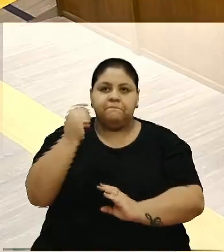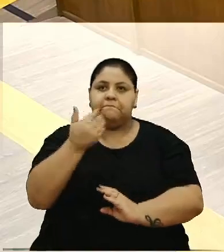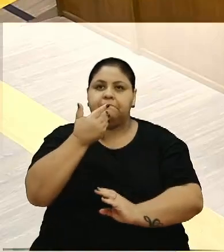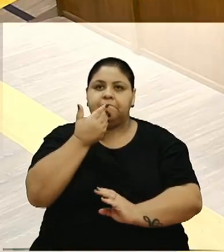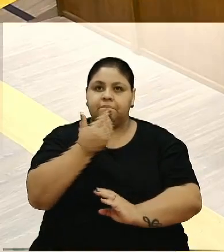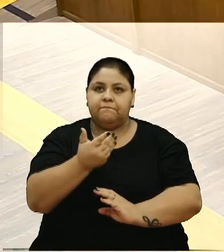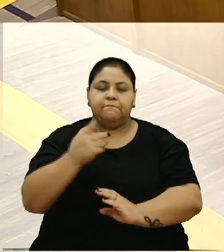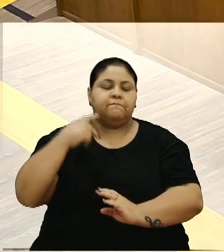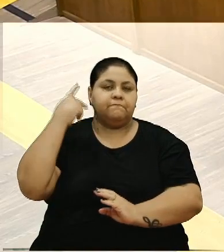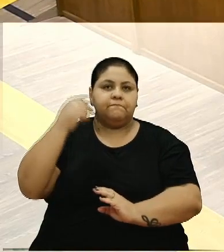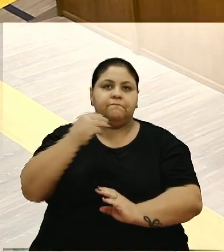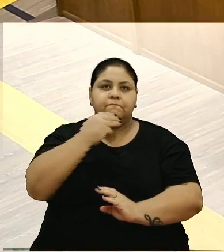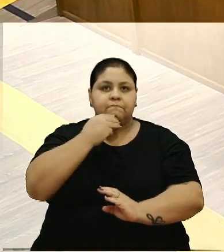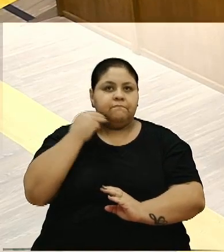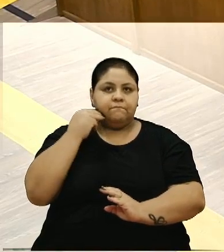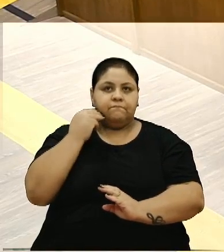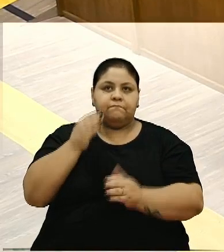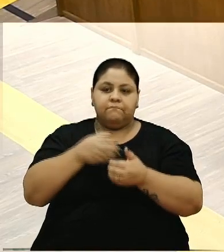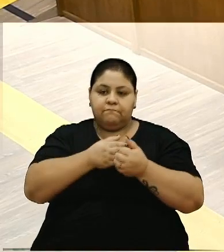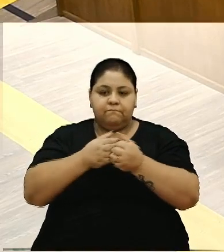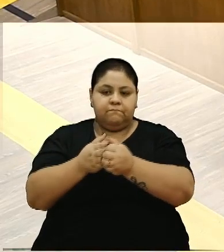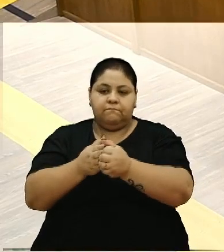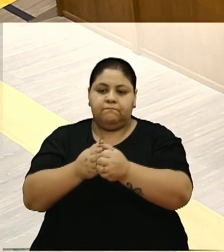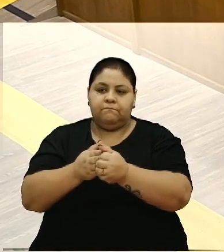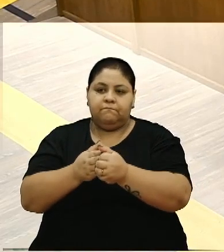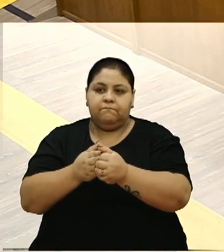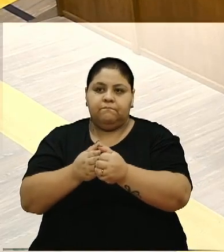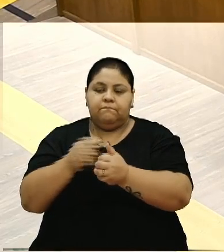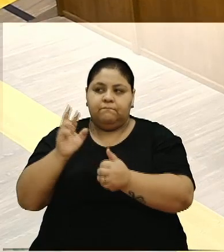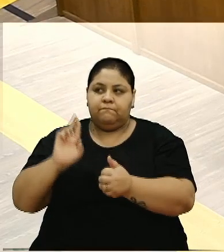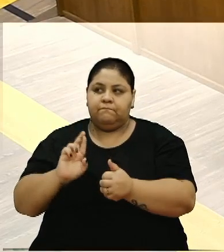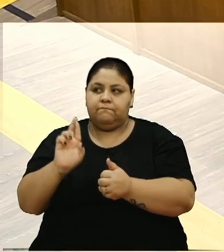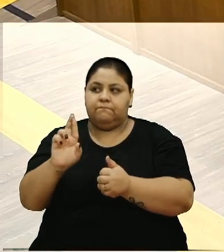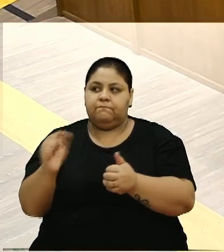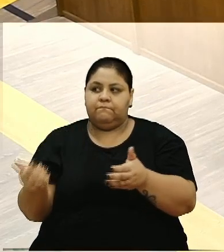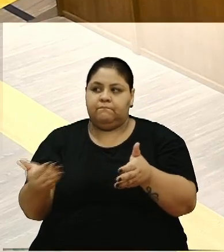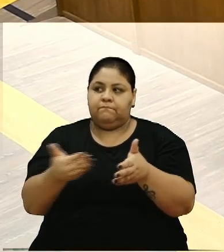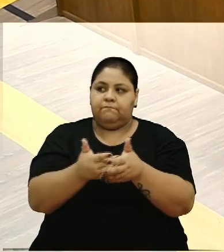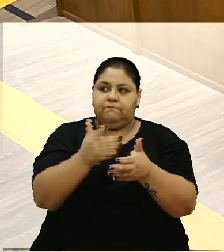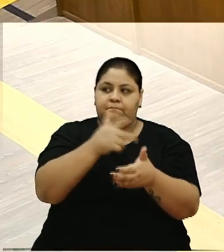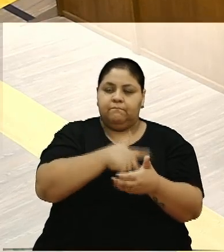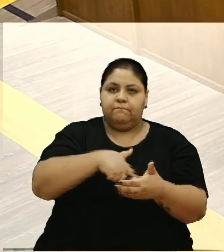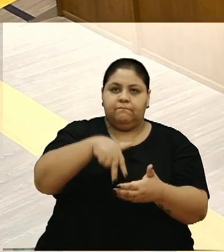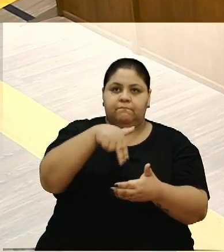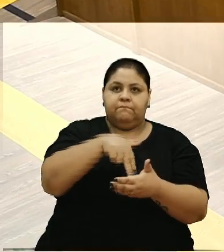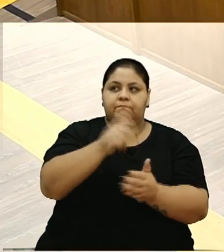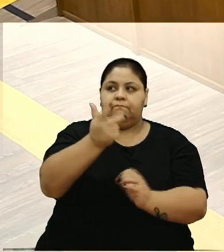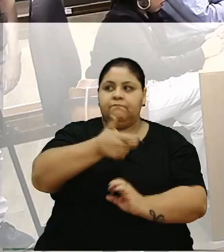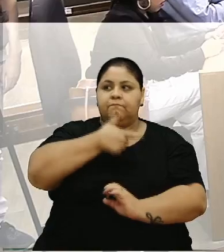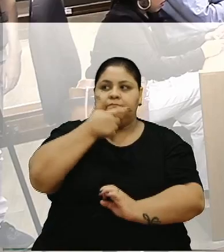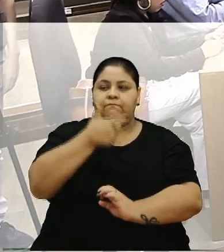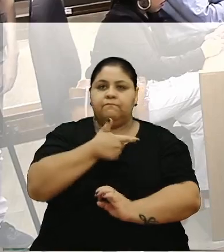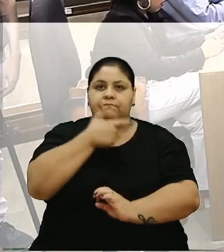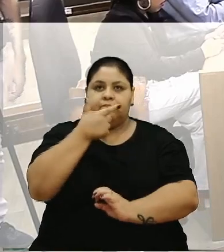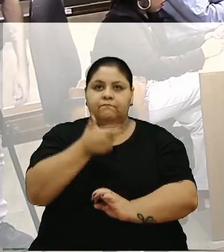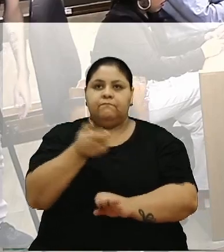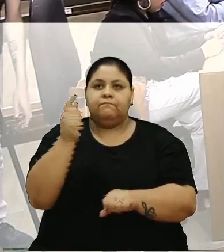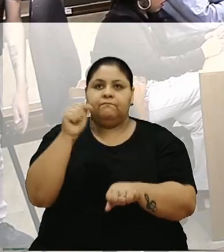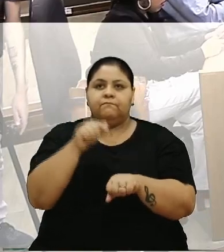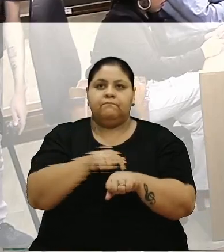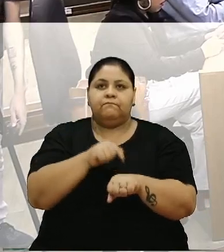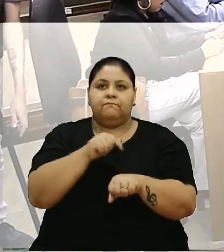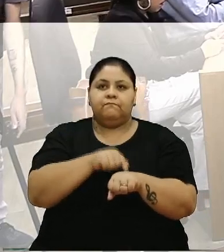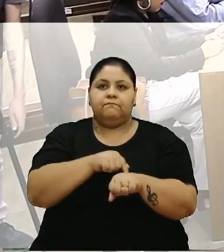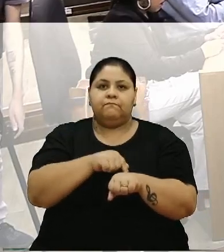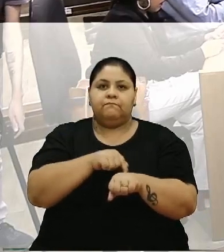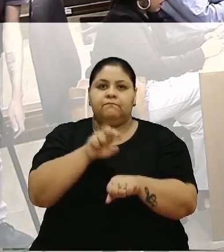Então, ao vereador Bortola, que acompanha o representante do evento Chope do Bem até a tribuna para a manifestação pelo tempo de